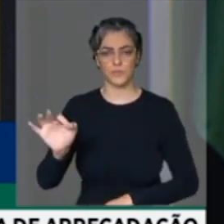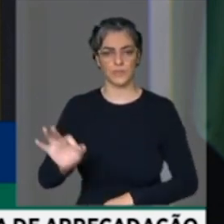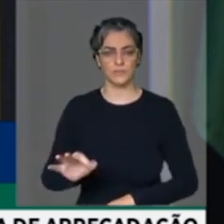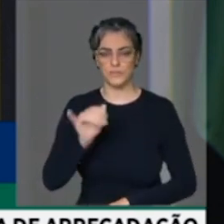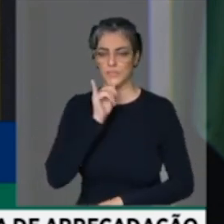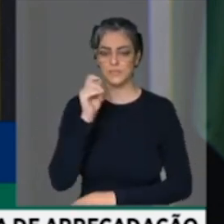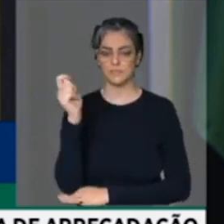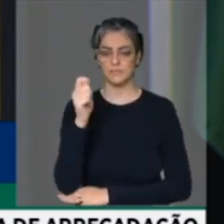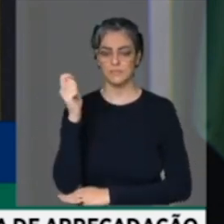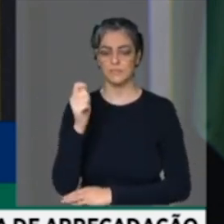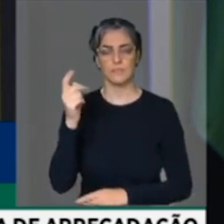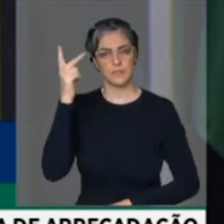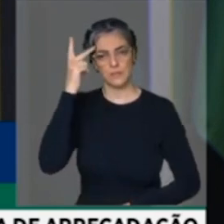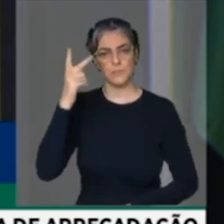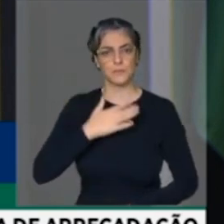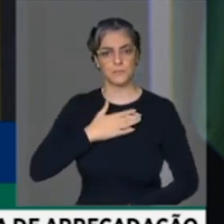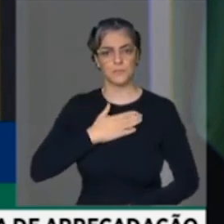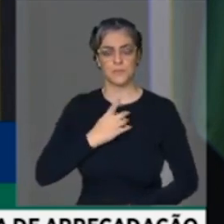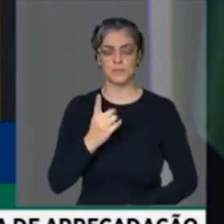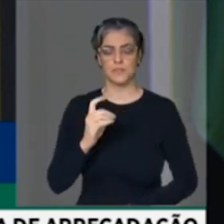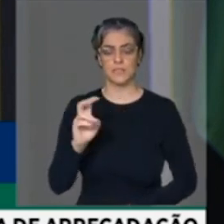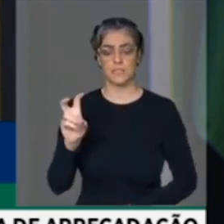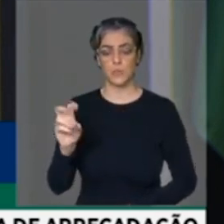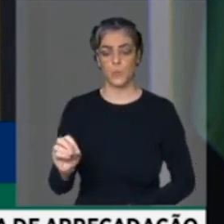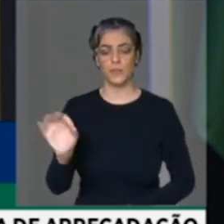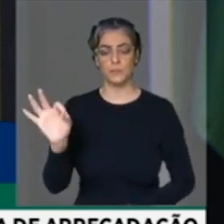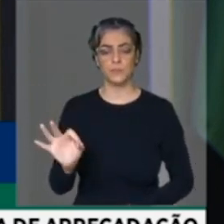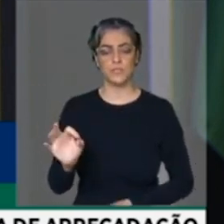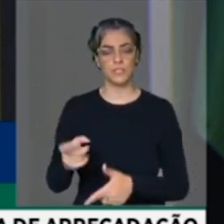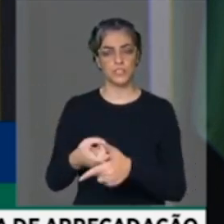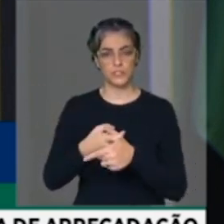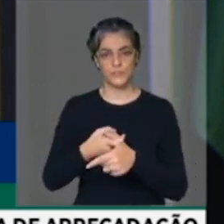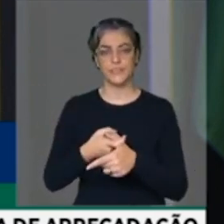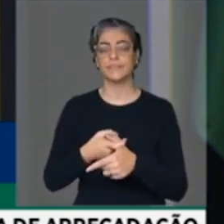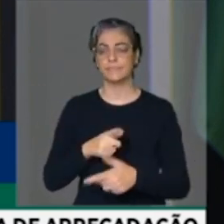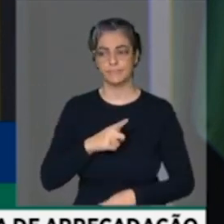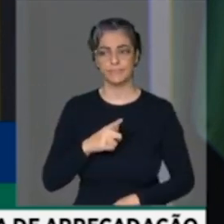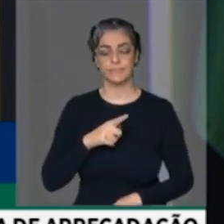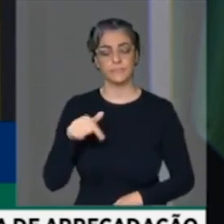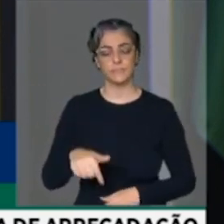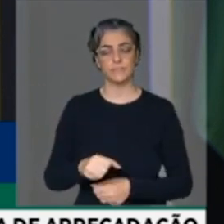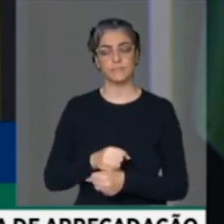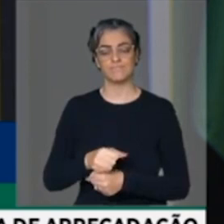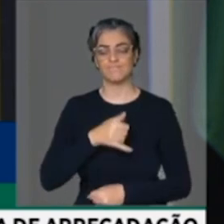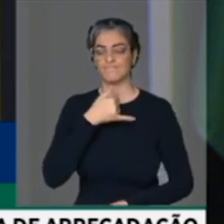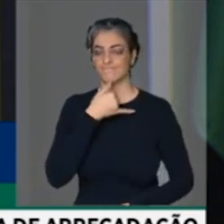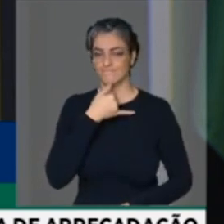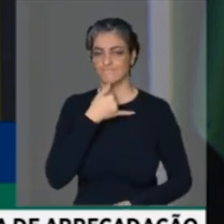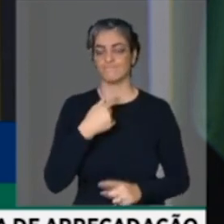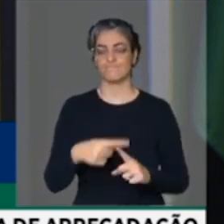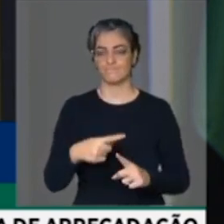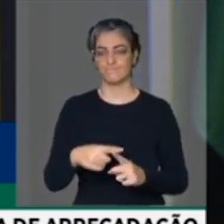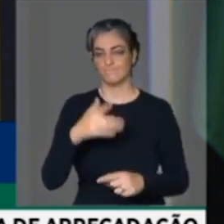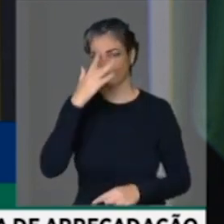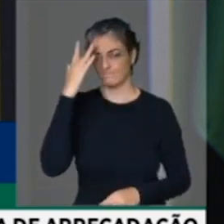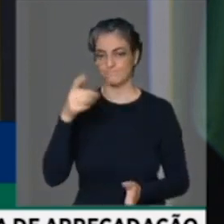Grande do Sul. Meu estado, São Paulo, já bateu 150% de endividamento. E nesse ano a gente teve a triste notícia de que o pagador